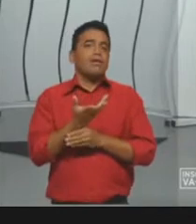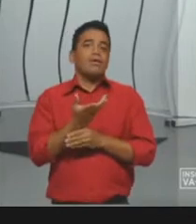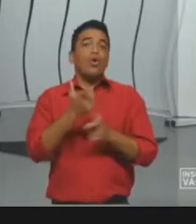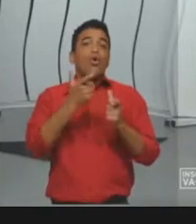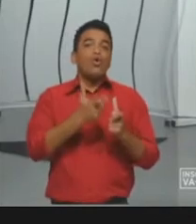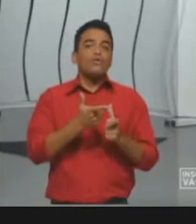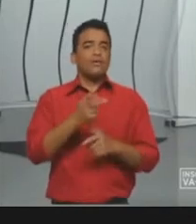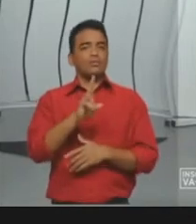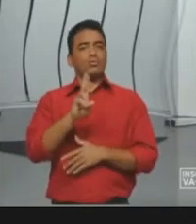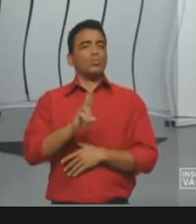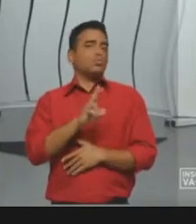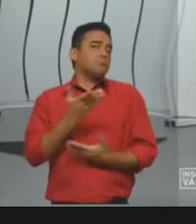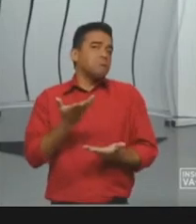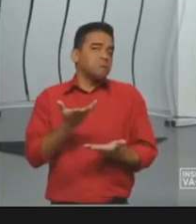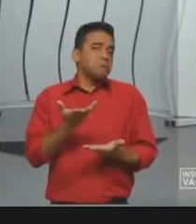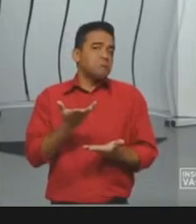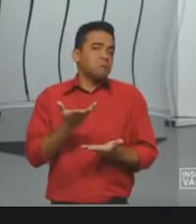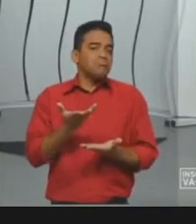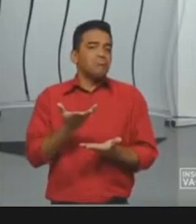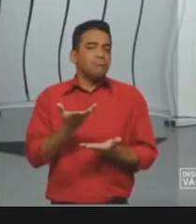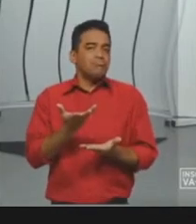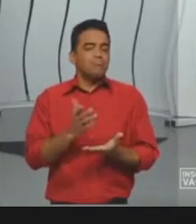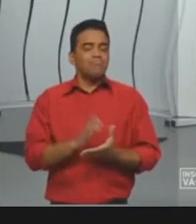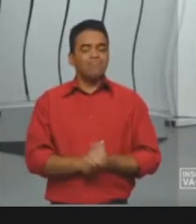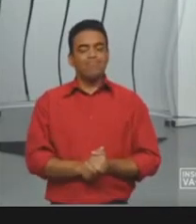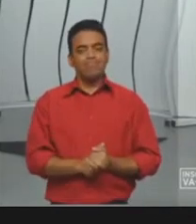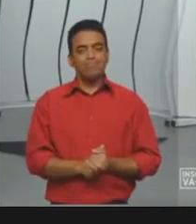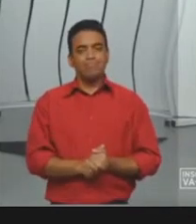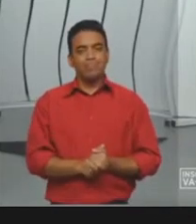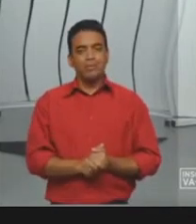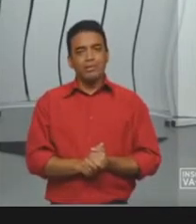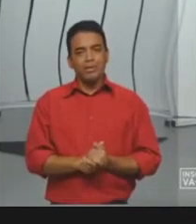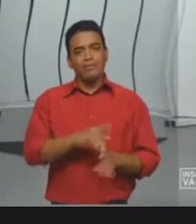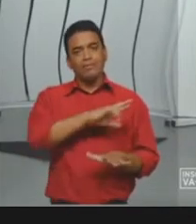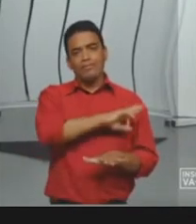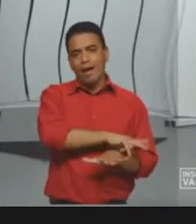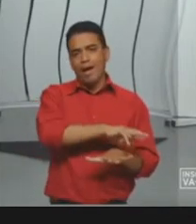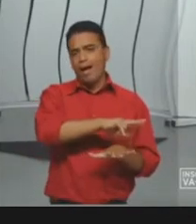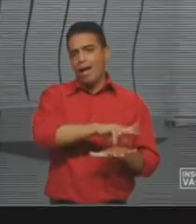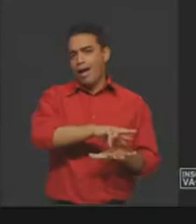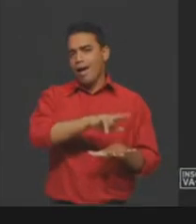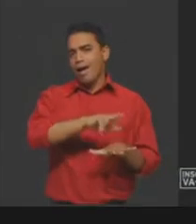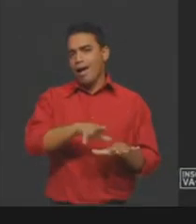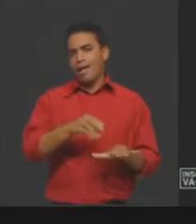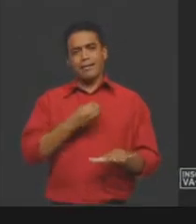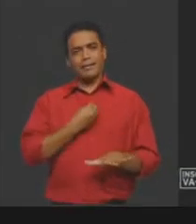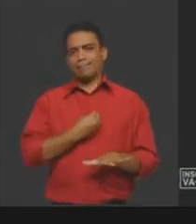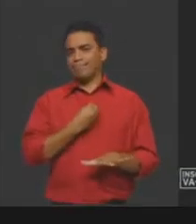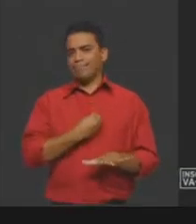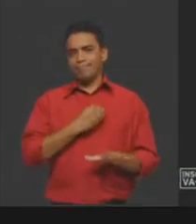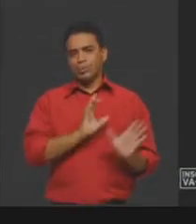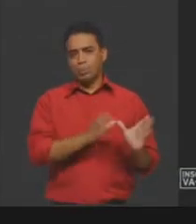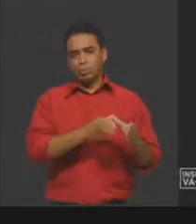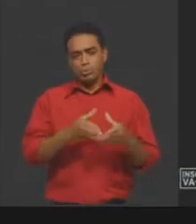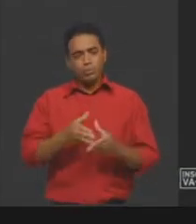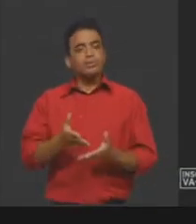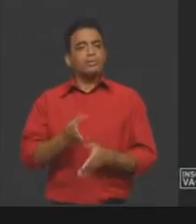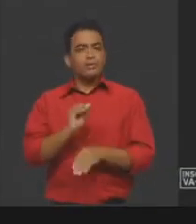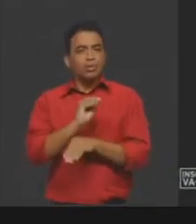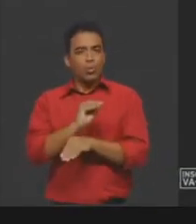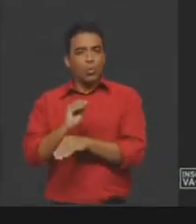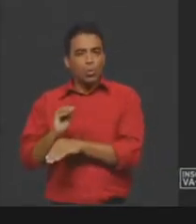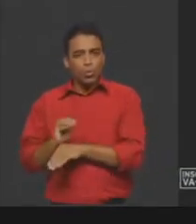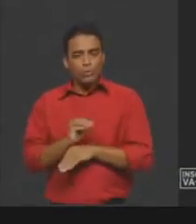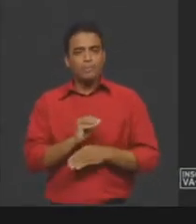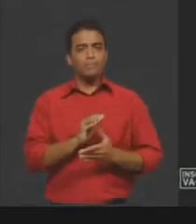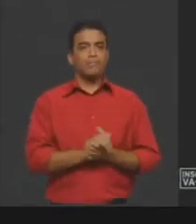e, enfim, conservar aí a biodiversidade do nosso planeta. E aí entra justamente